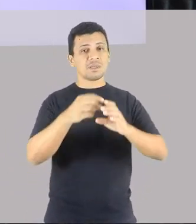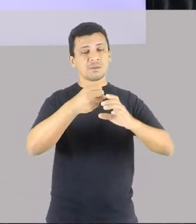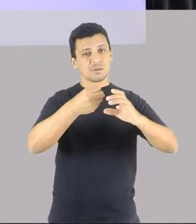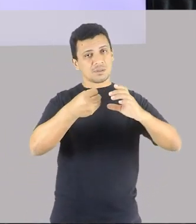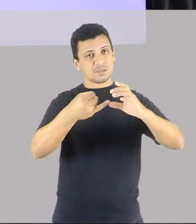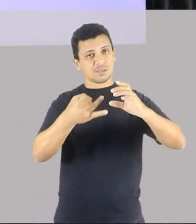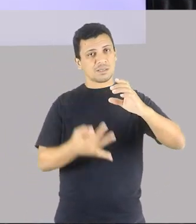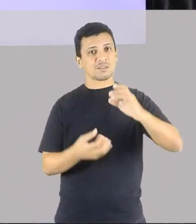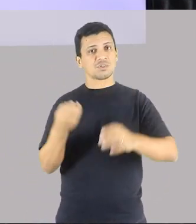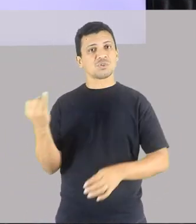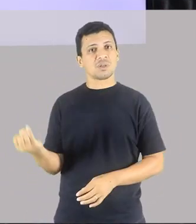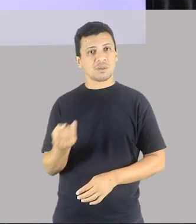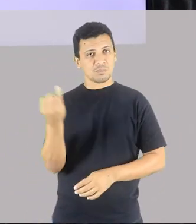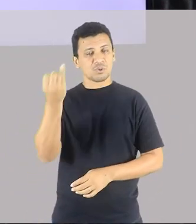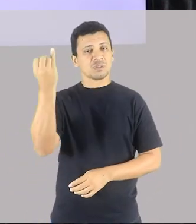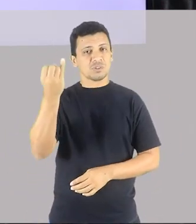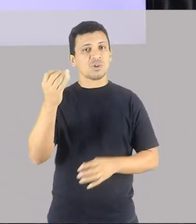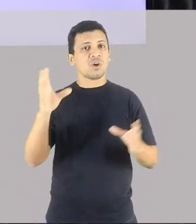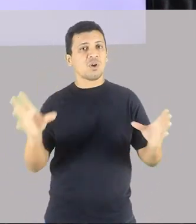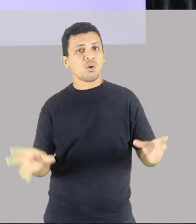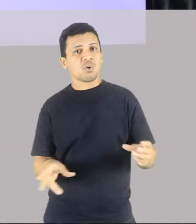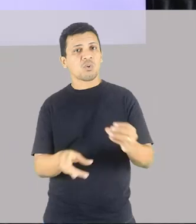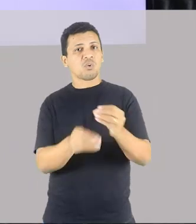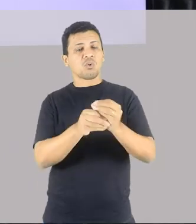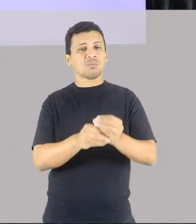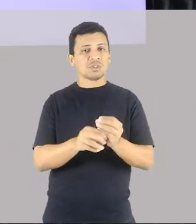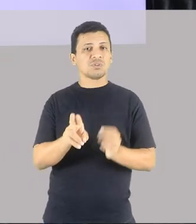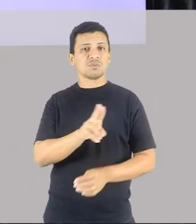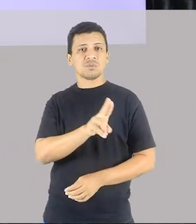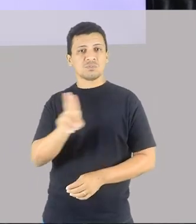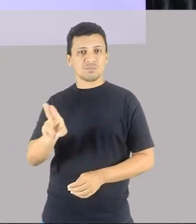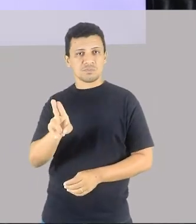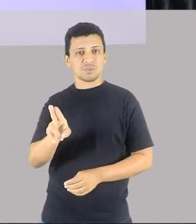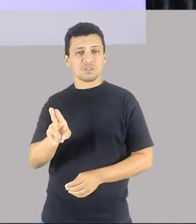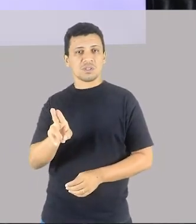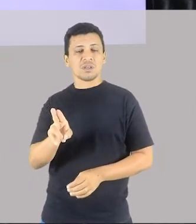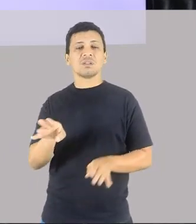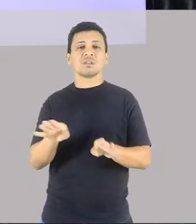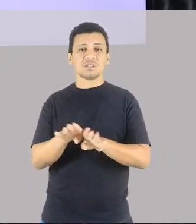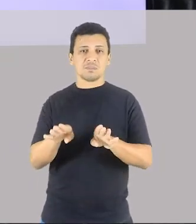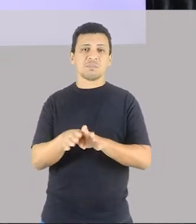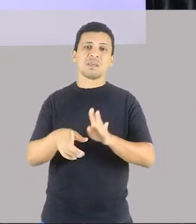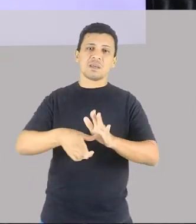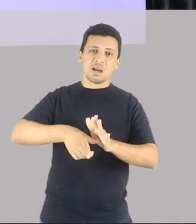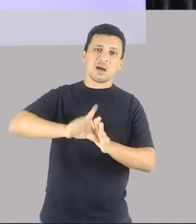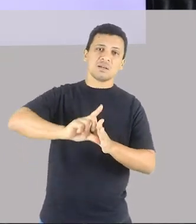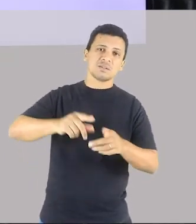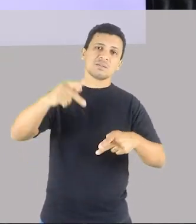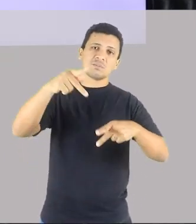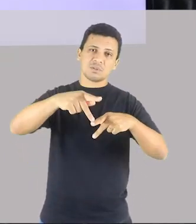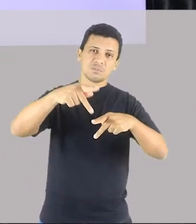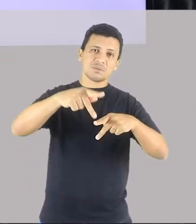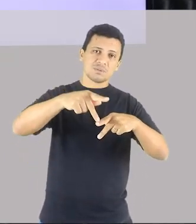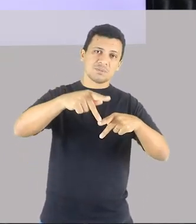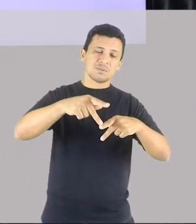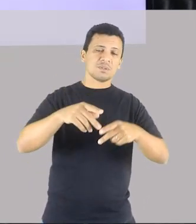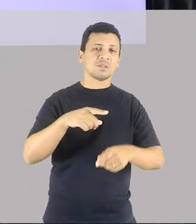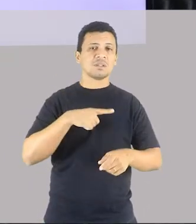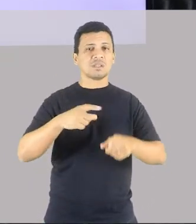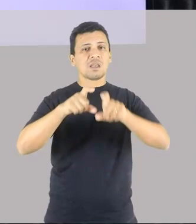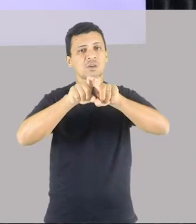importante, a completiva nominal vem antecedida de preposição. E aí você tem uma